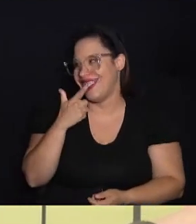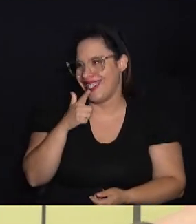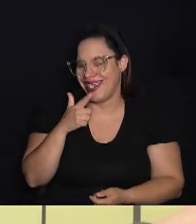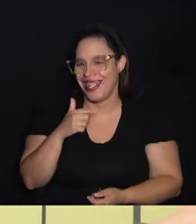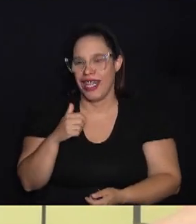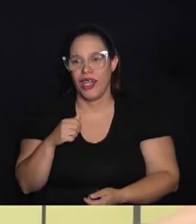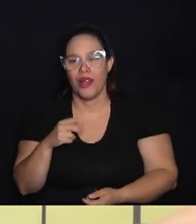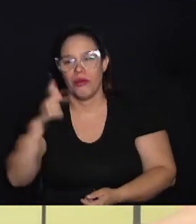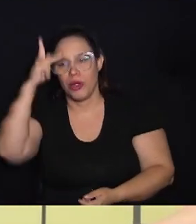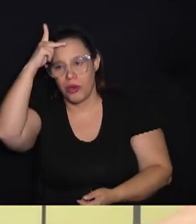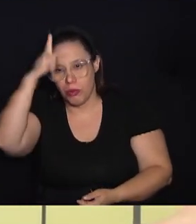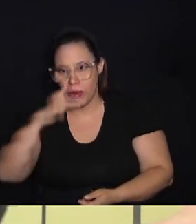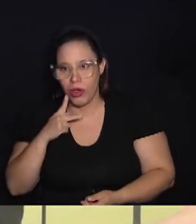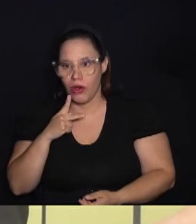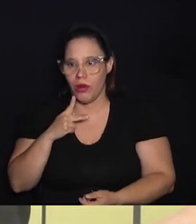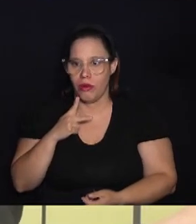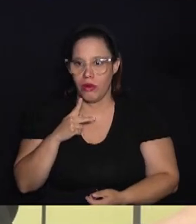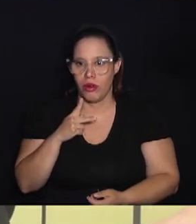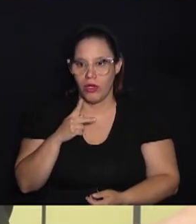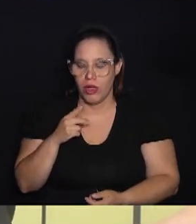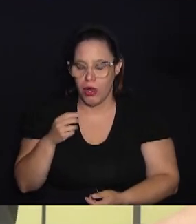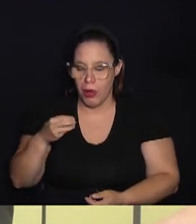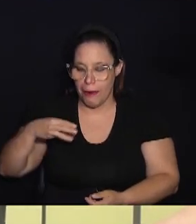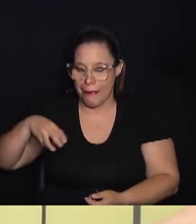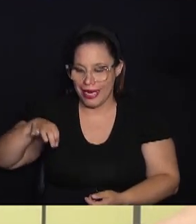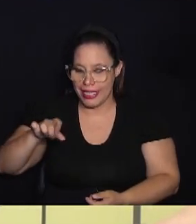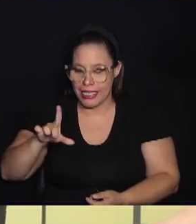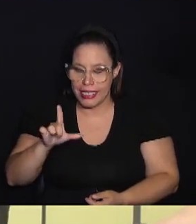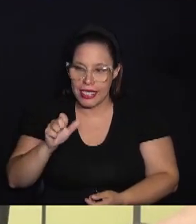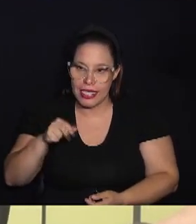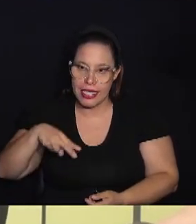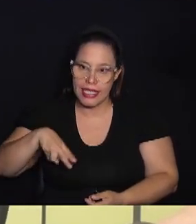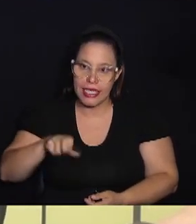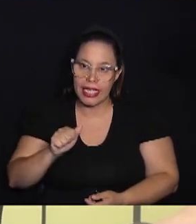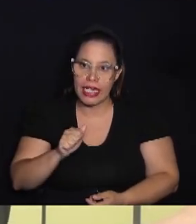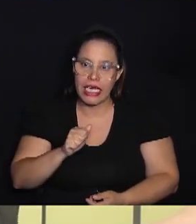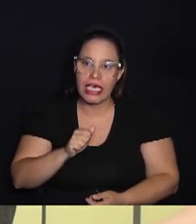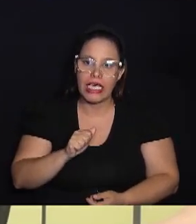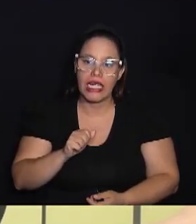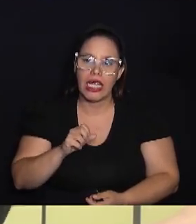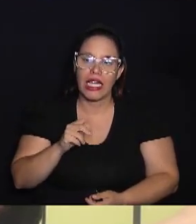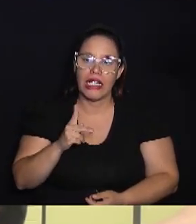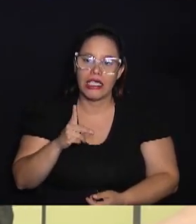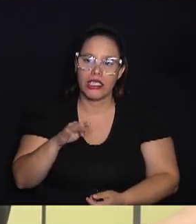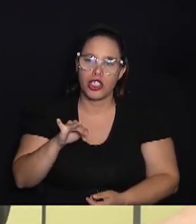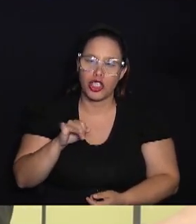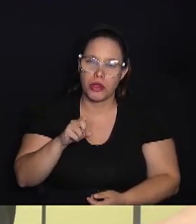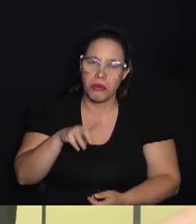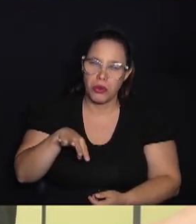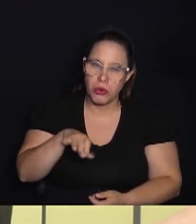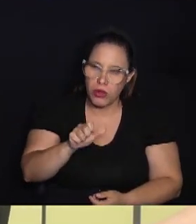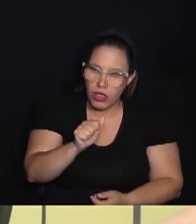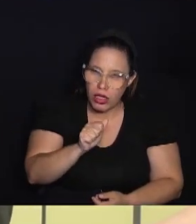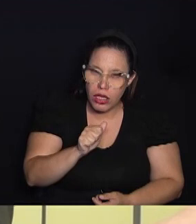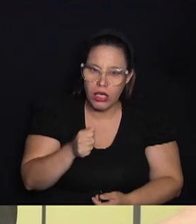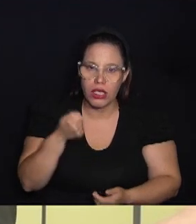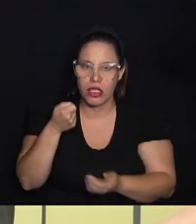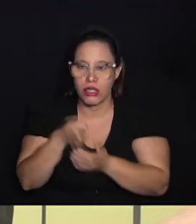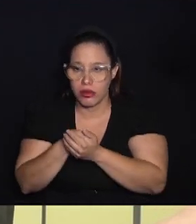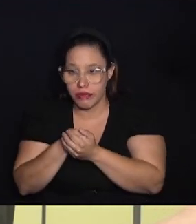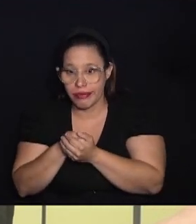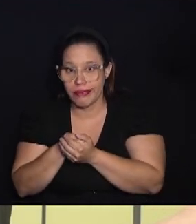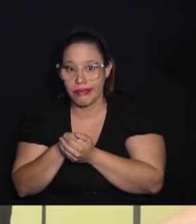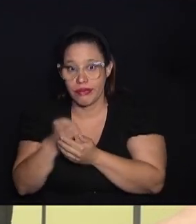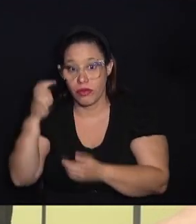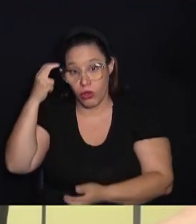muito próprio da da Medicina hegemônica como a thí tá falando que vem dessa nossa cultura colonial de imposição e de que você